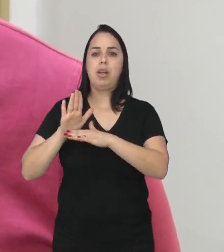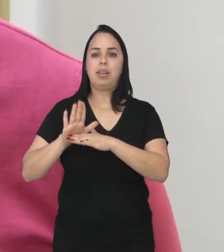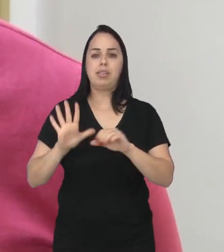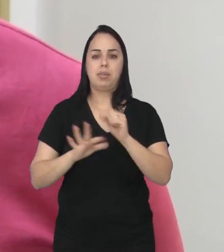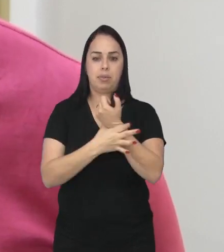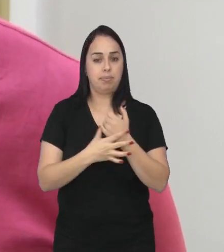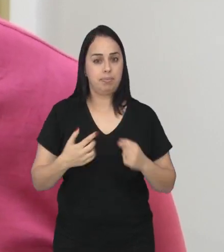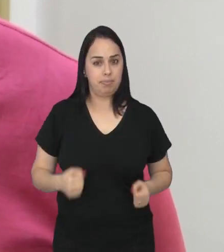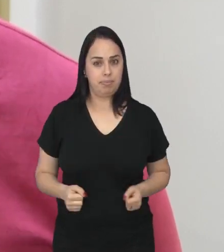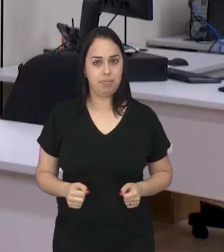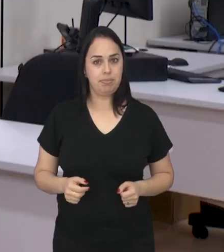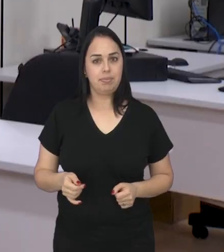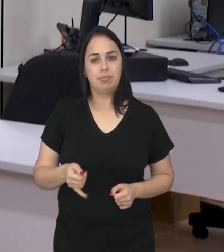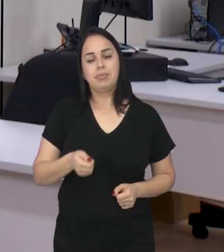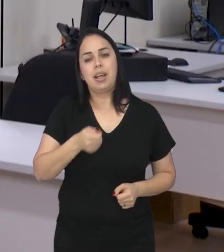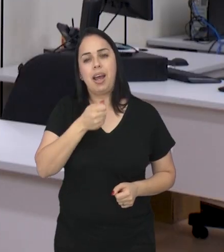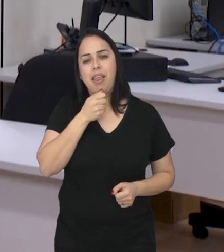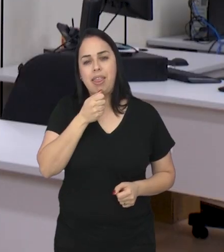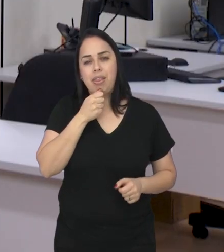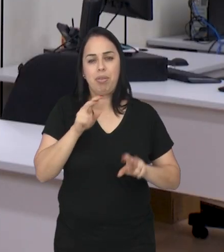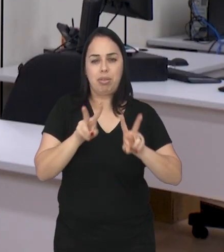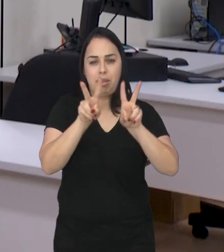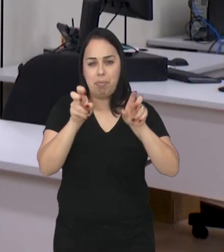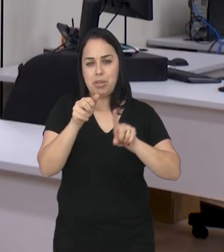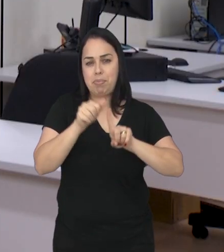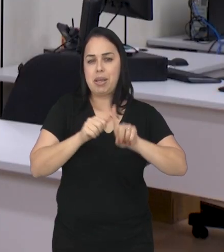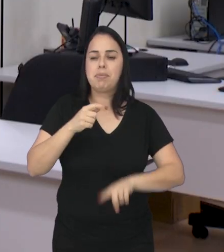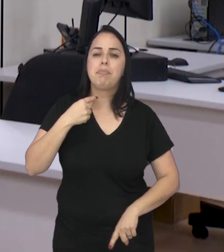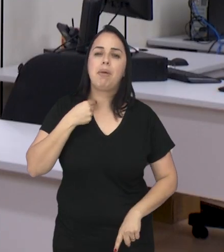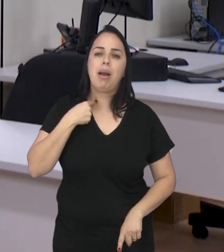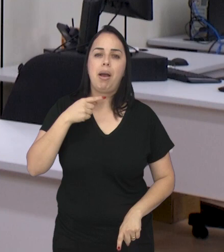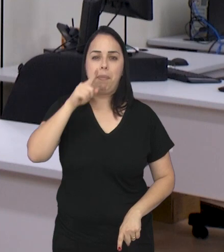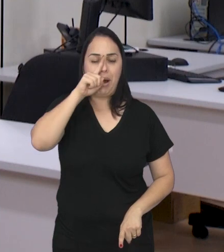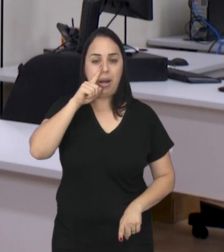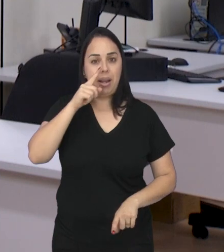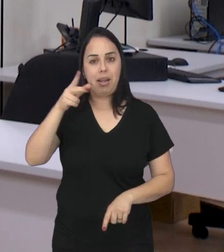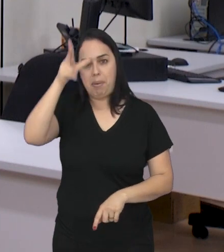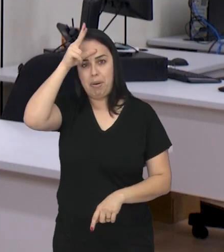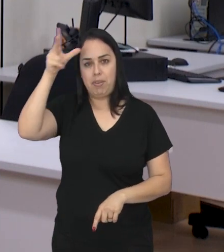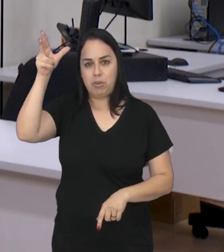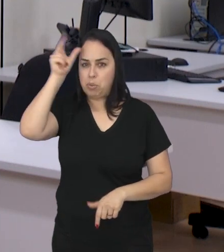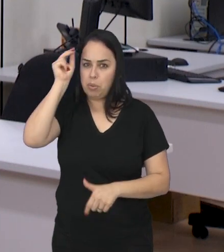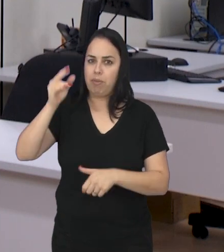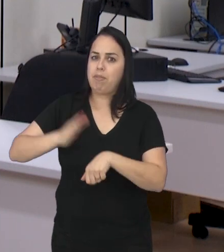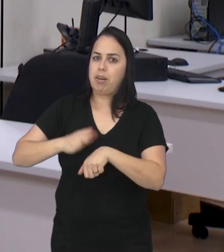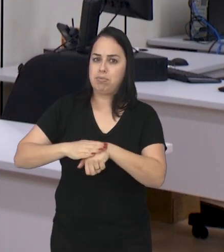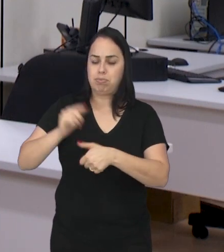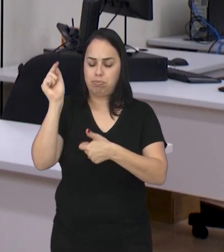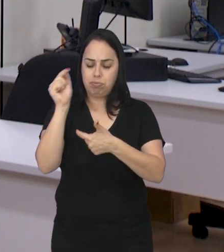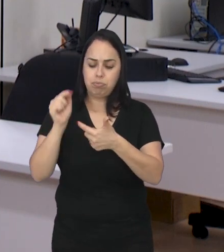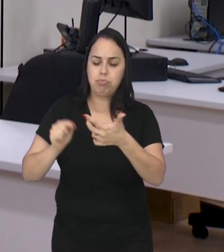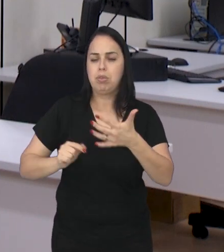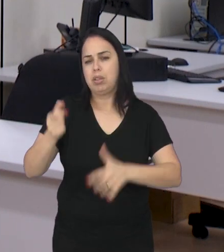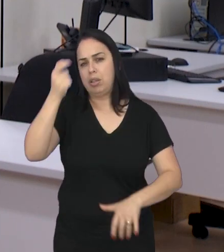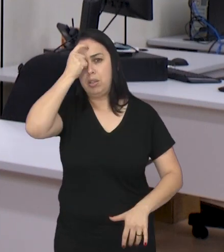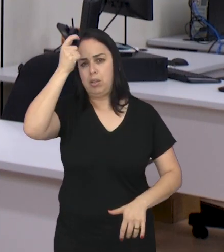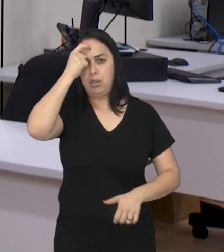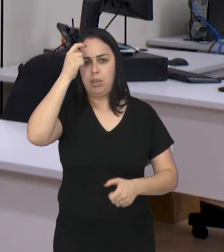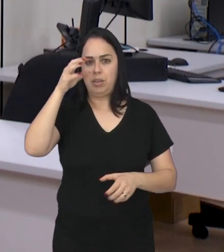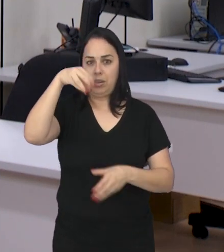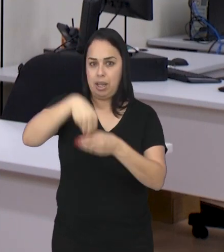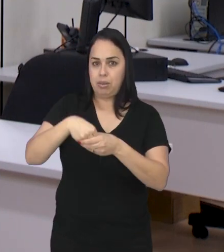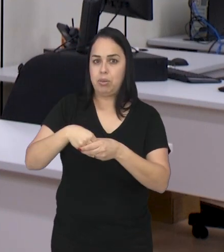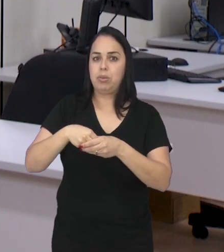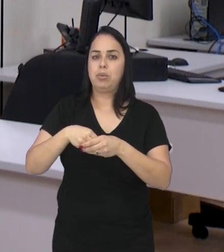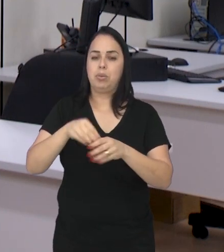colabore mais com a segurança e olha ainda sobre o maio Amarelo neste mês a prefeitura Faz uma série de ações de conscientização